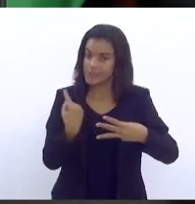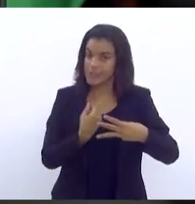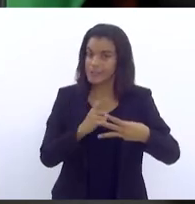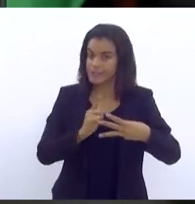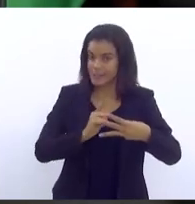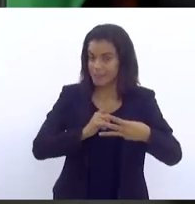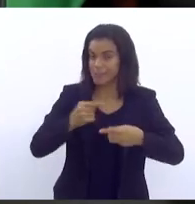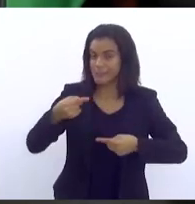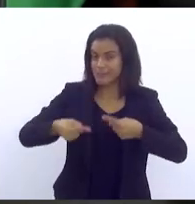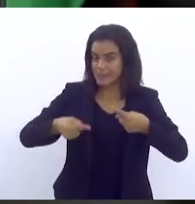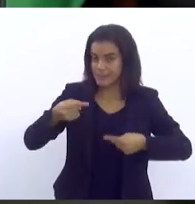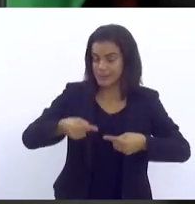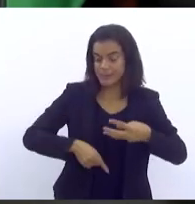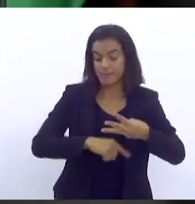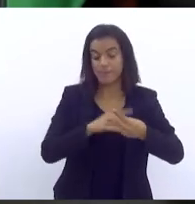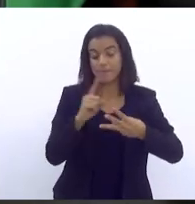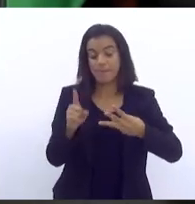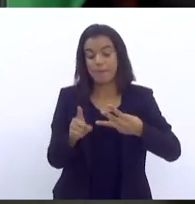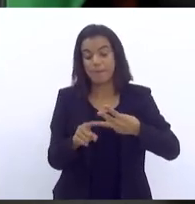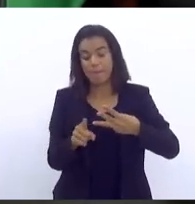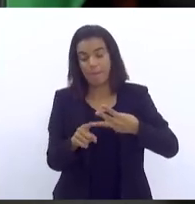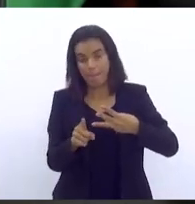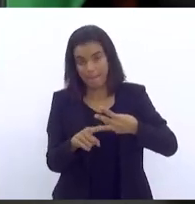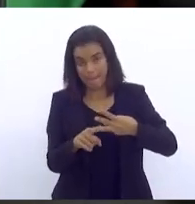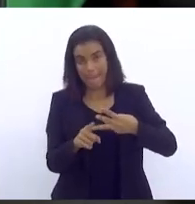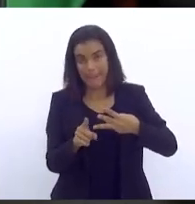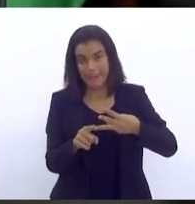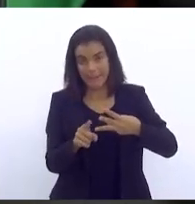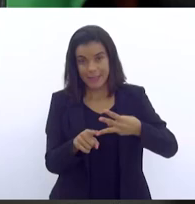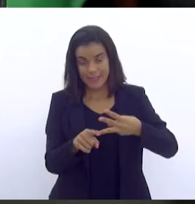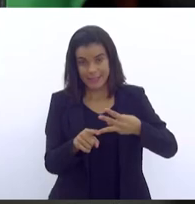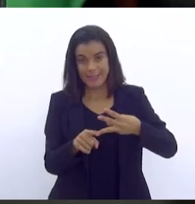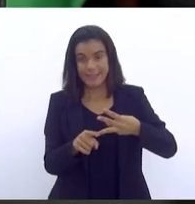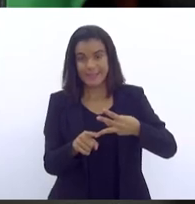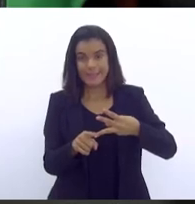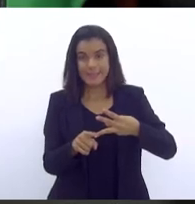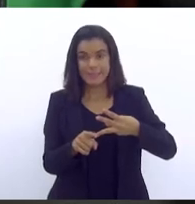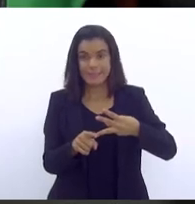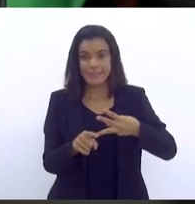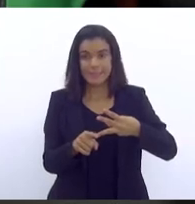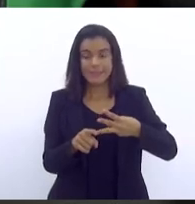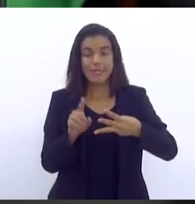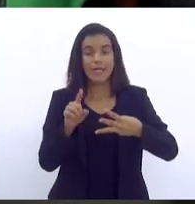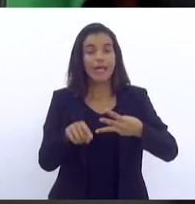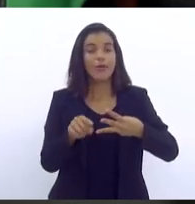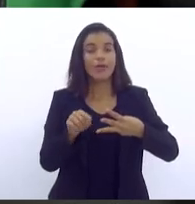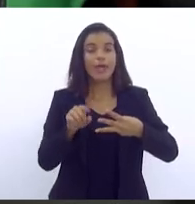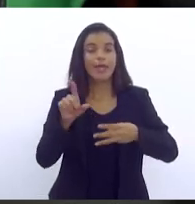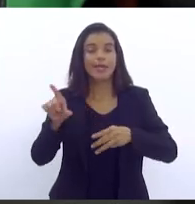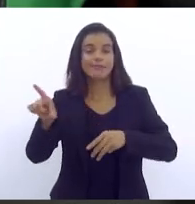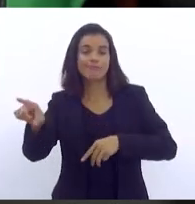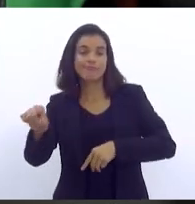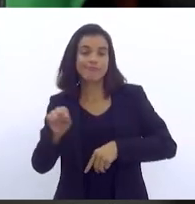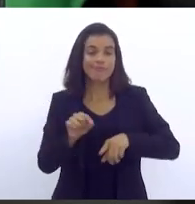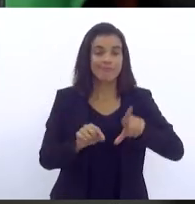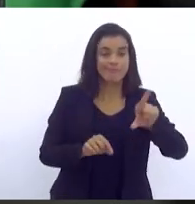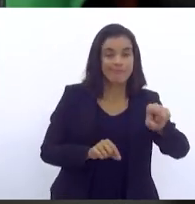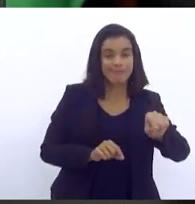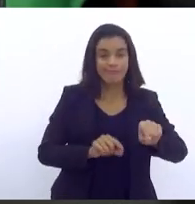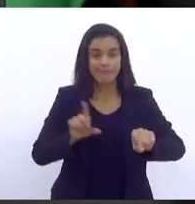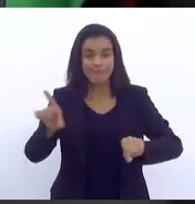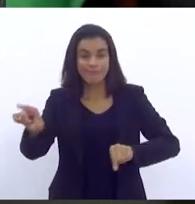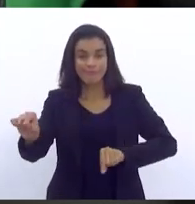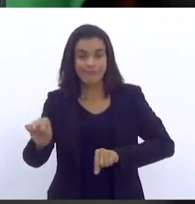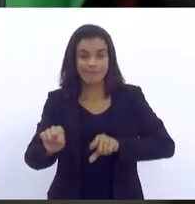que debater terceira premissa é a da seletividade